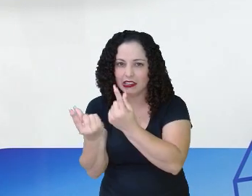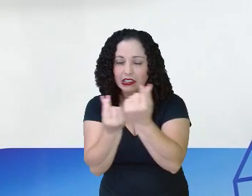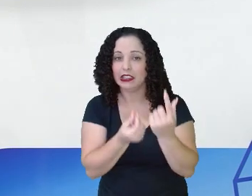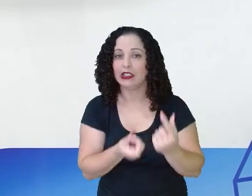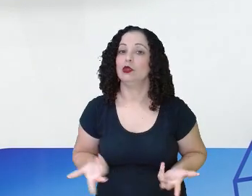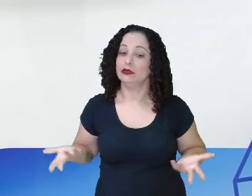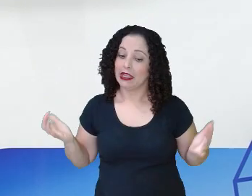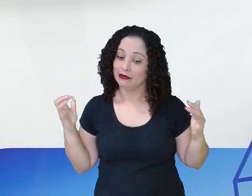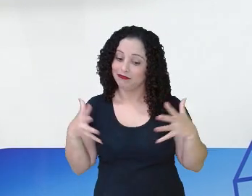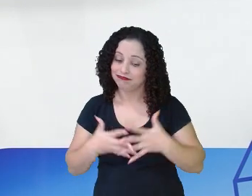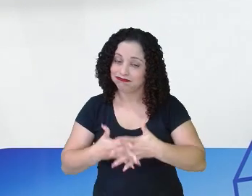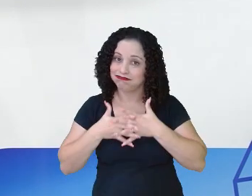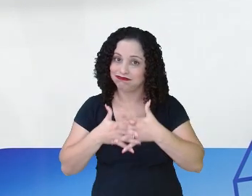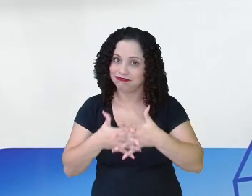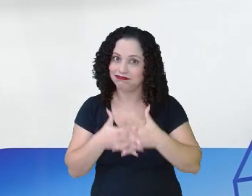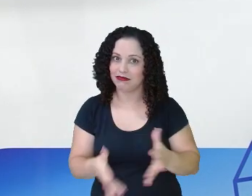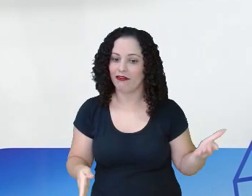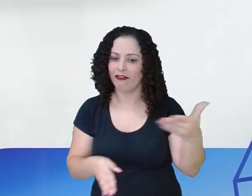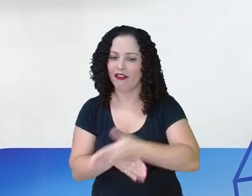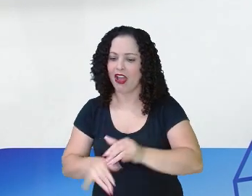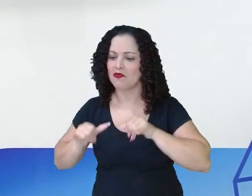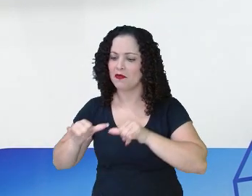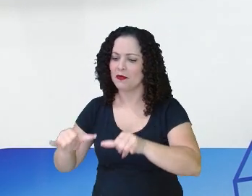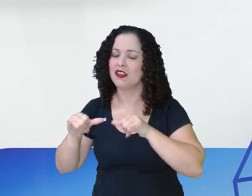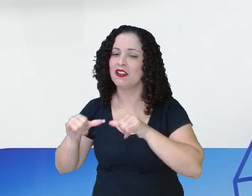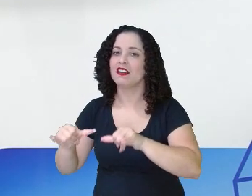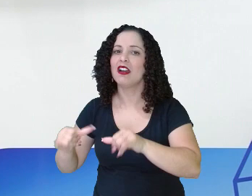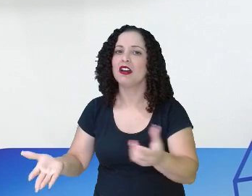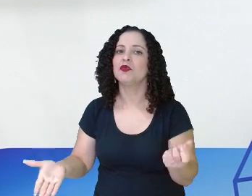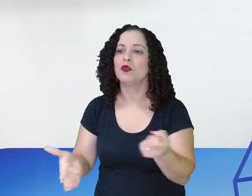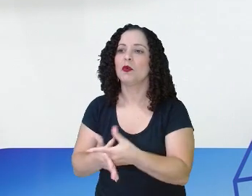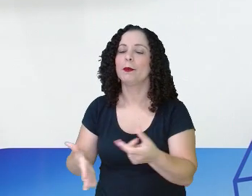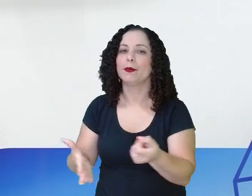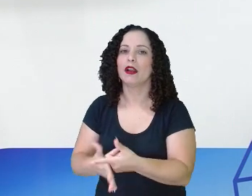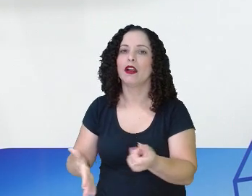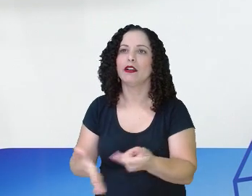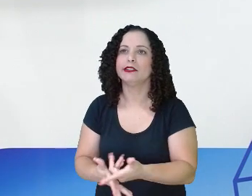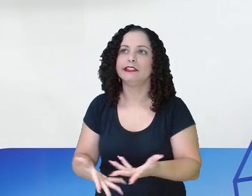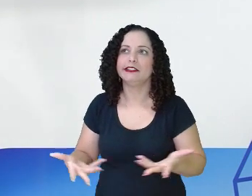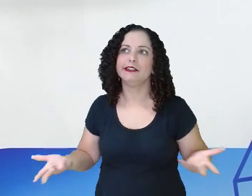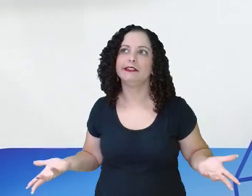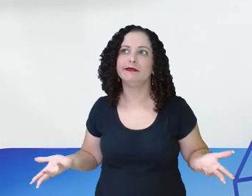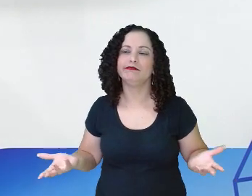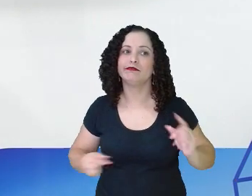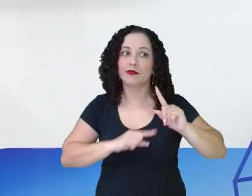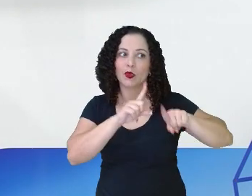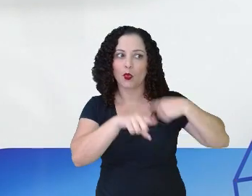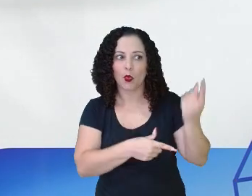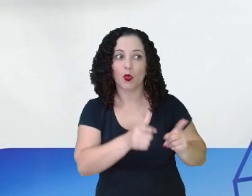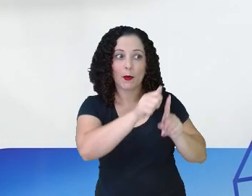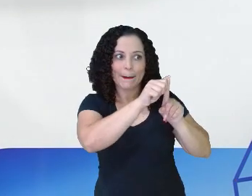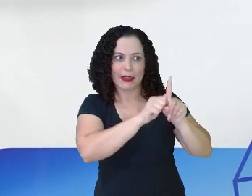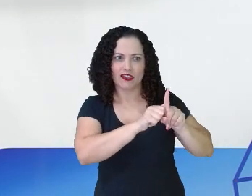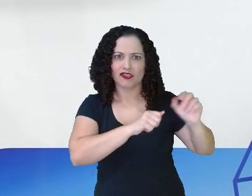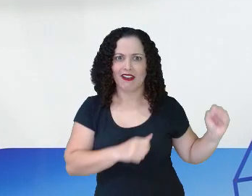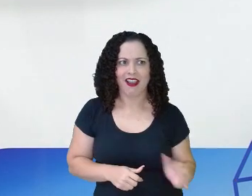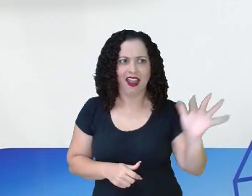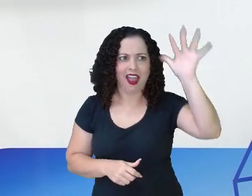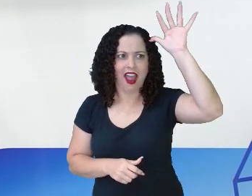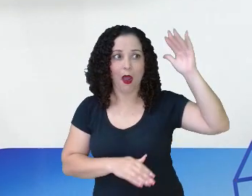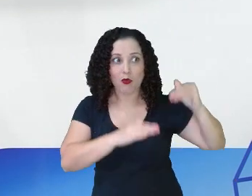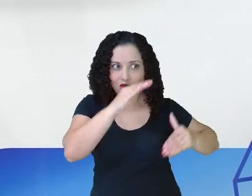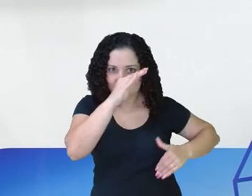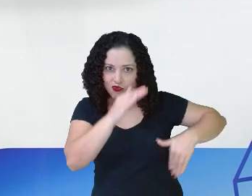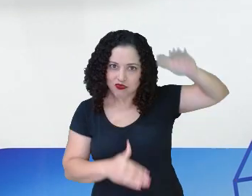complicada. A gente vai no mercado hoje, consegue um resultado, um valor, e no mês que vem o valor já está bem mais